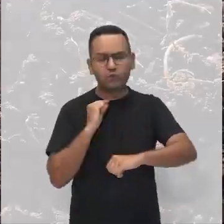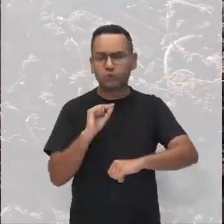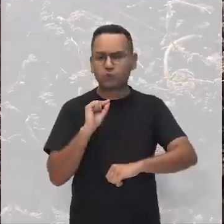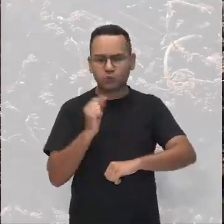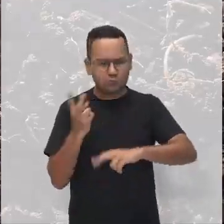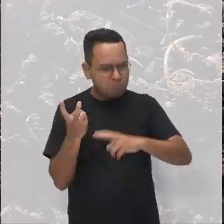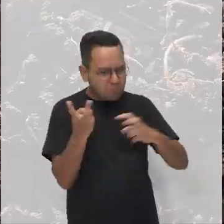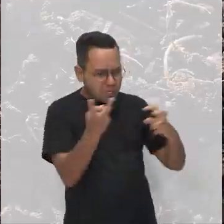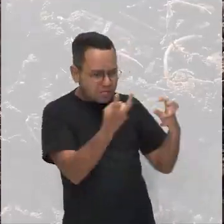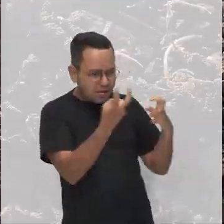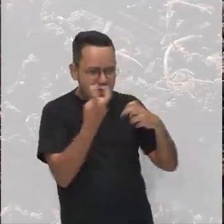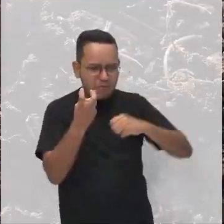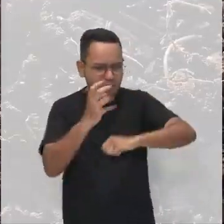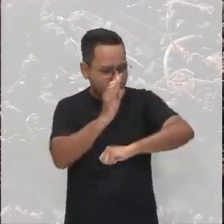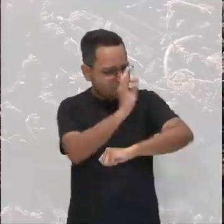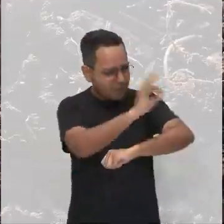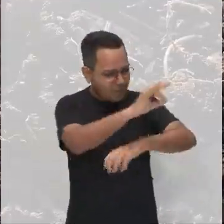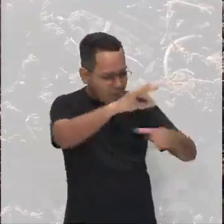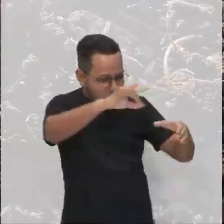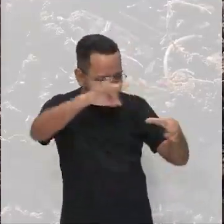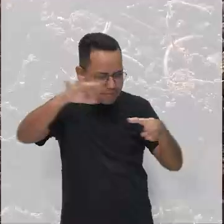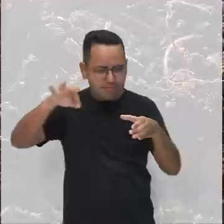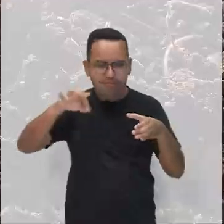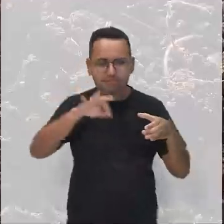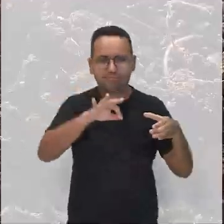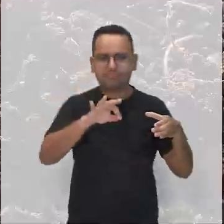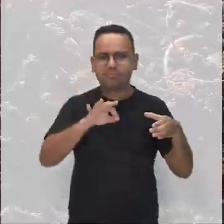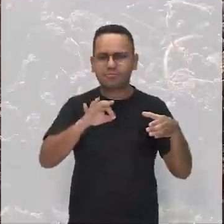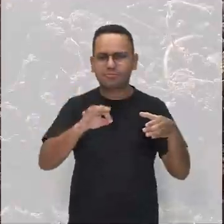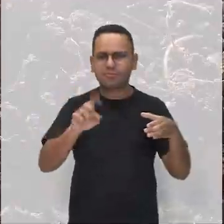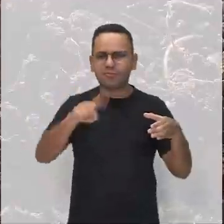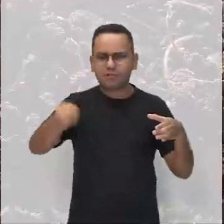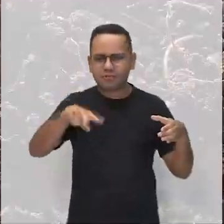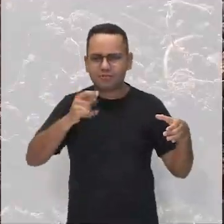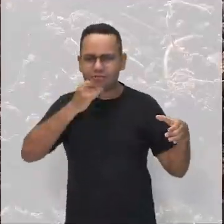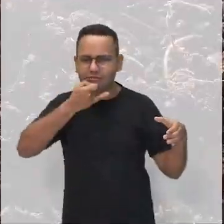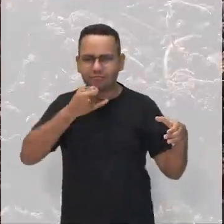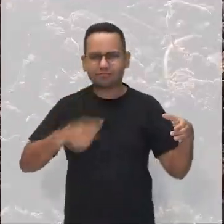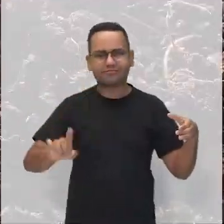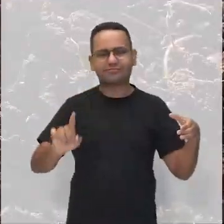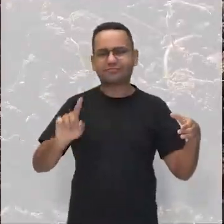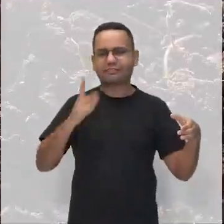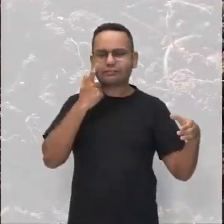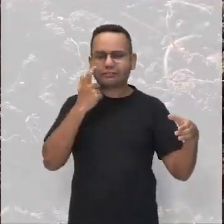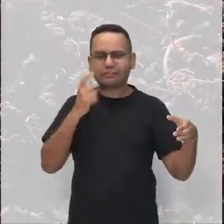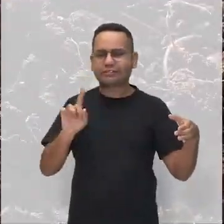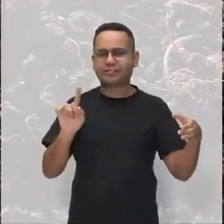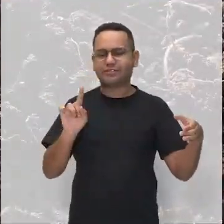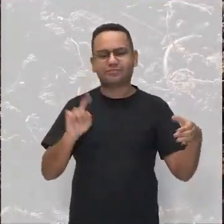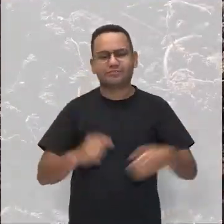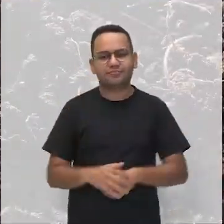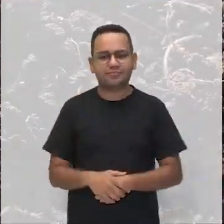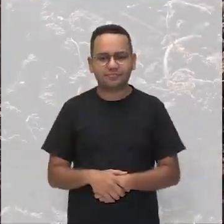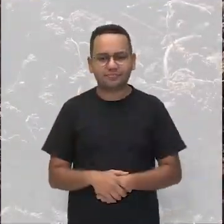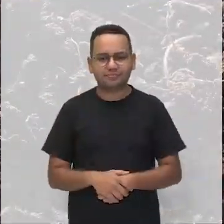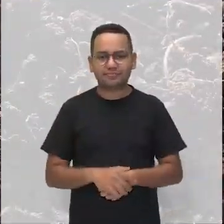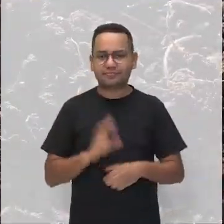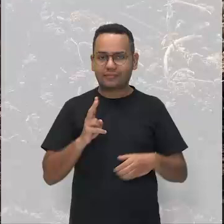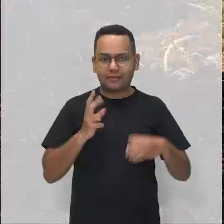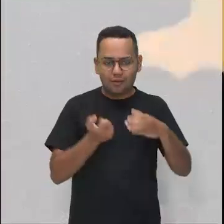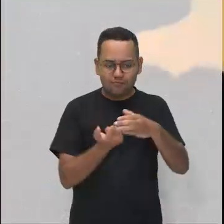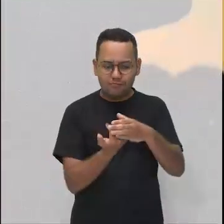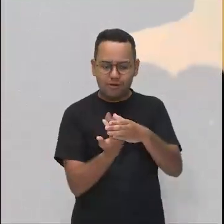na plantação, eu te asseguro, não chore não, viu? Que eu voltarei, viu, meu